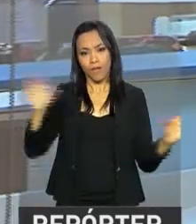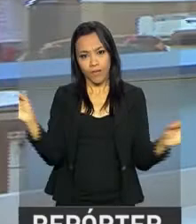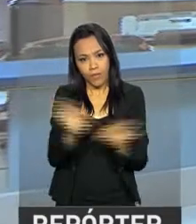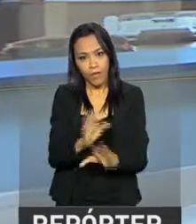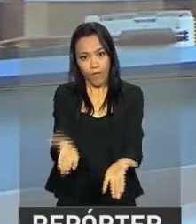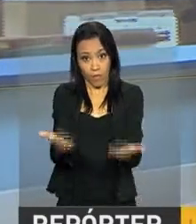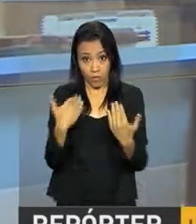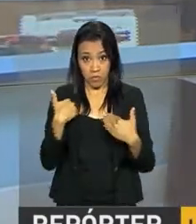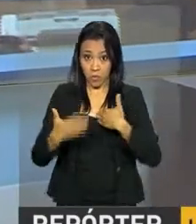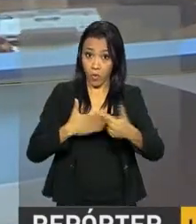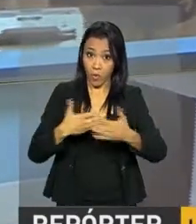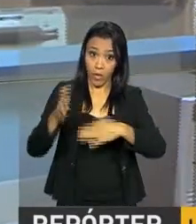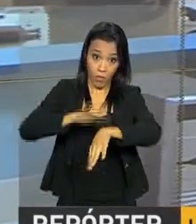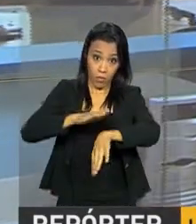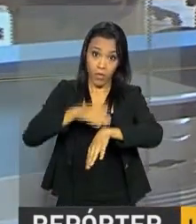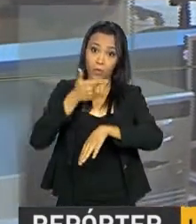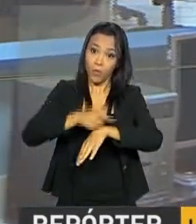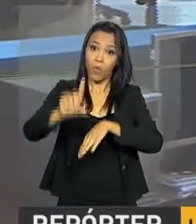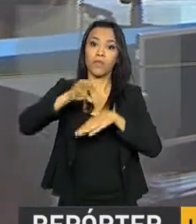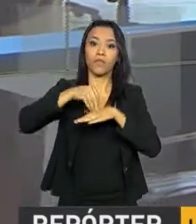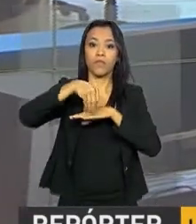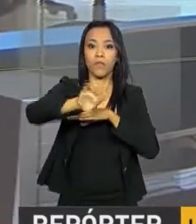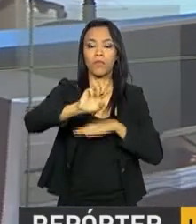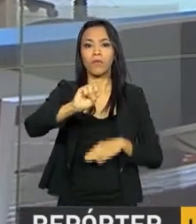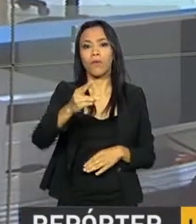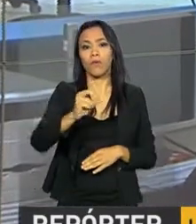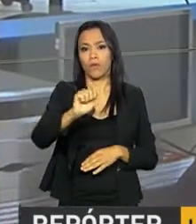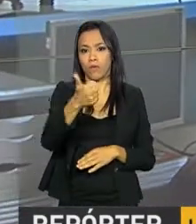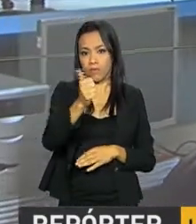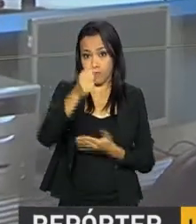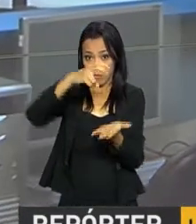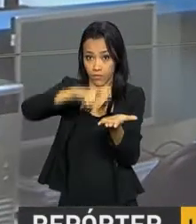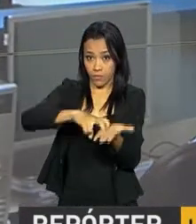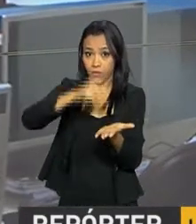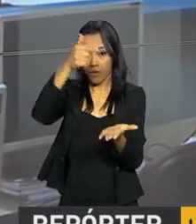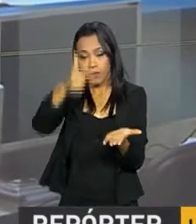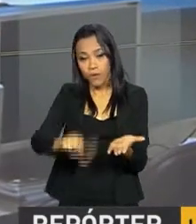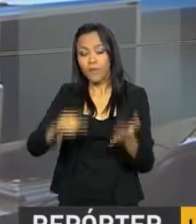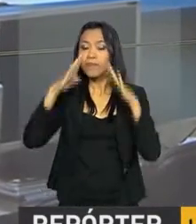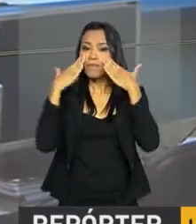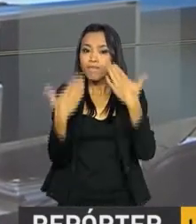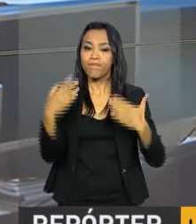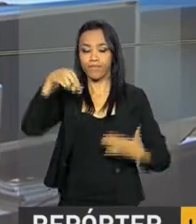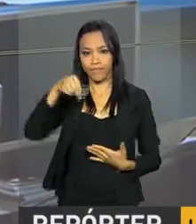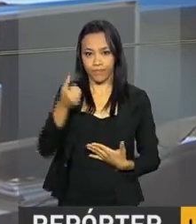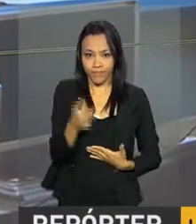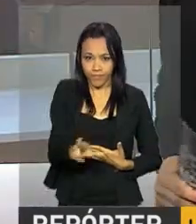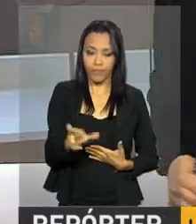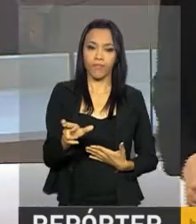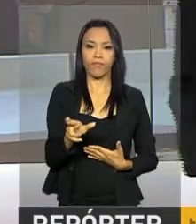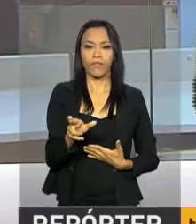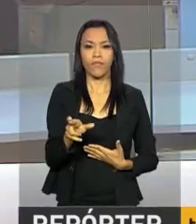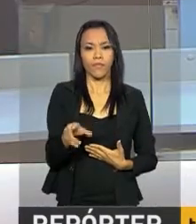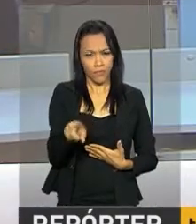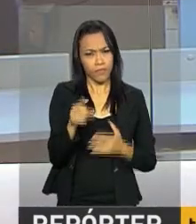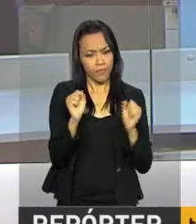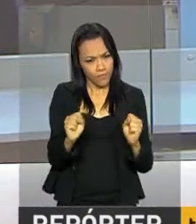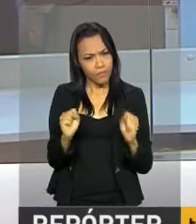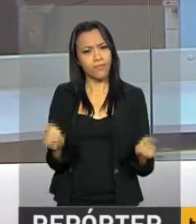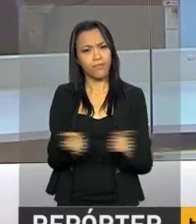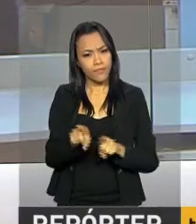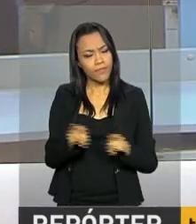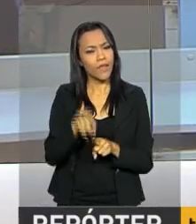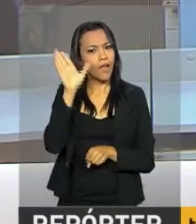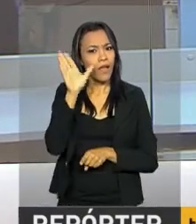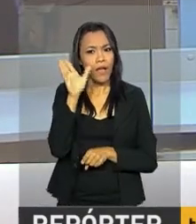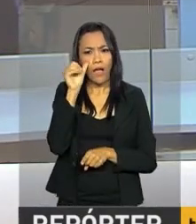voltamos a qualquer momento com outras informações ou às 11 da manhã a próxima edição do repórter nbr você pode acompanhar também